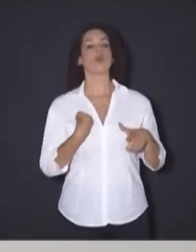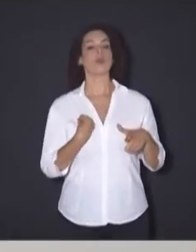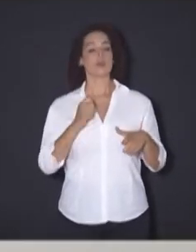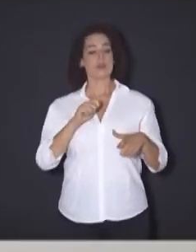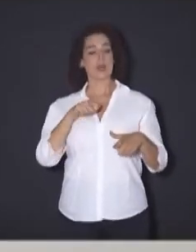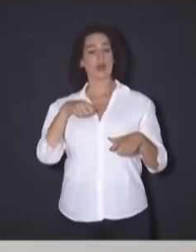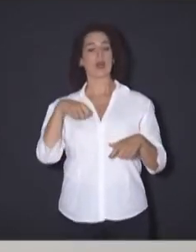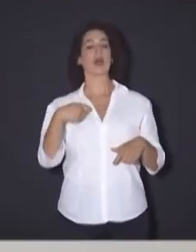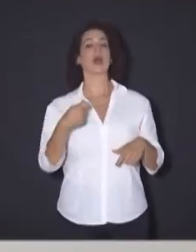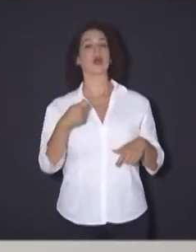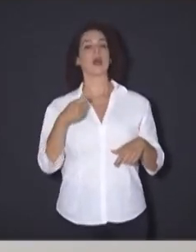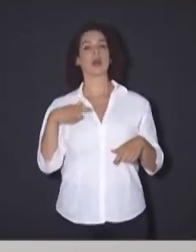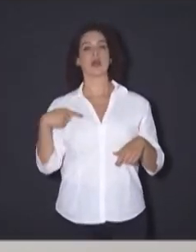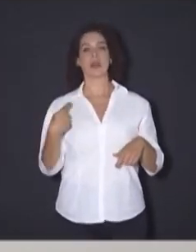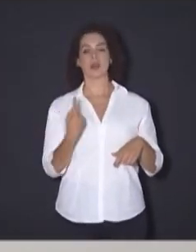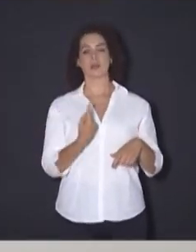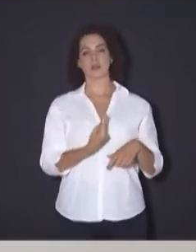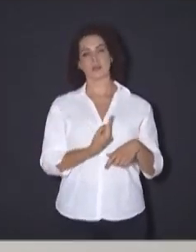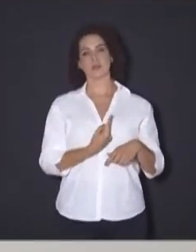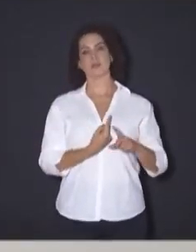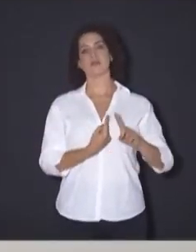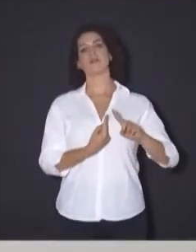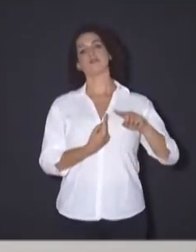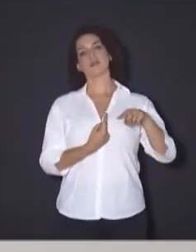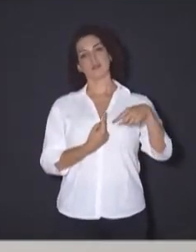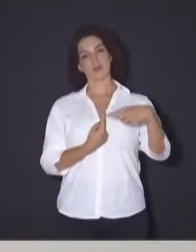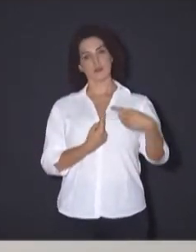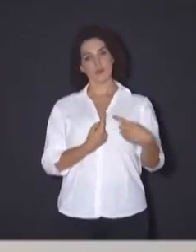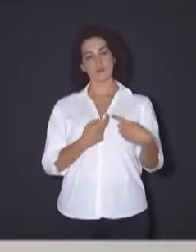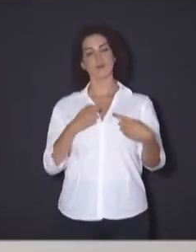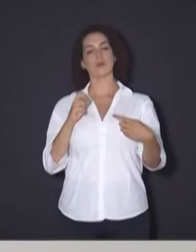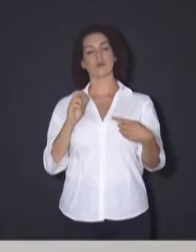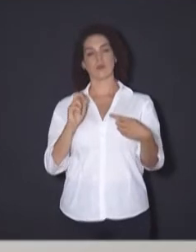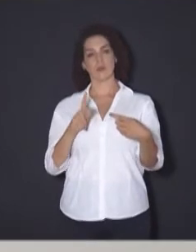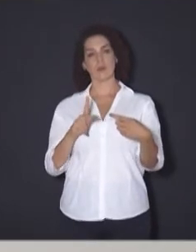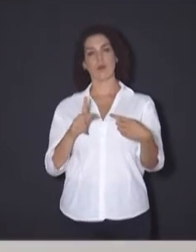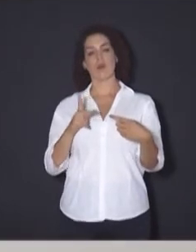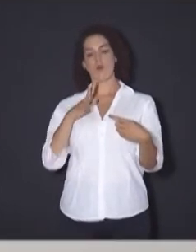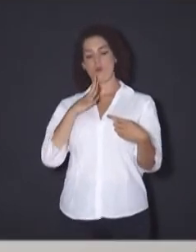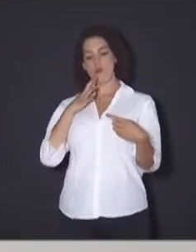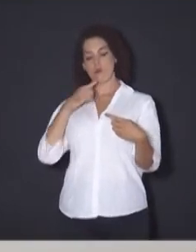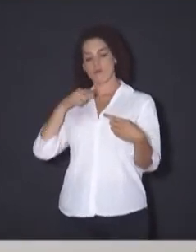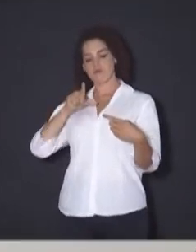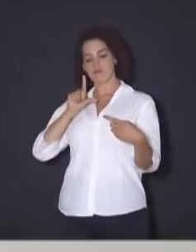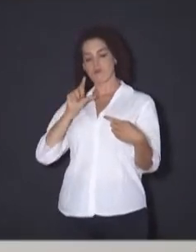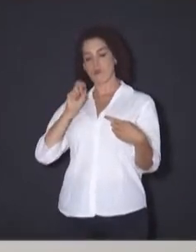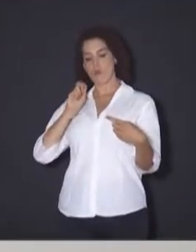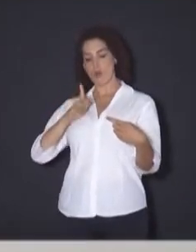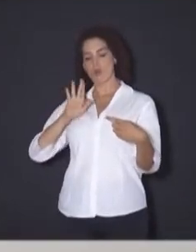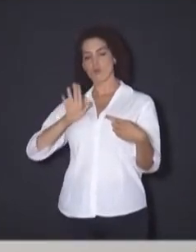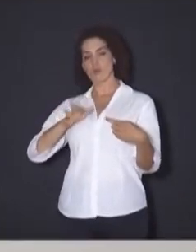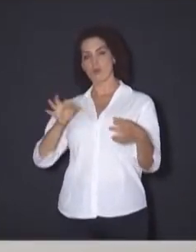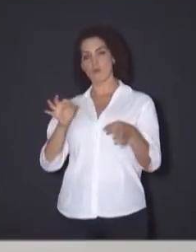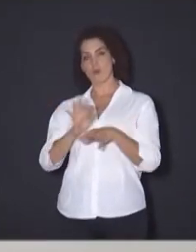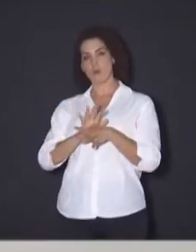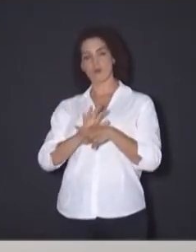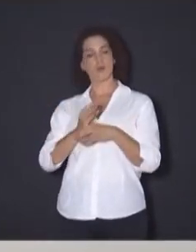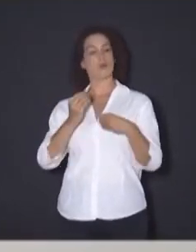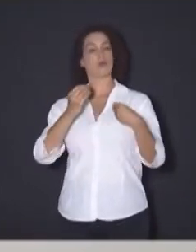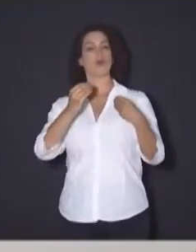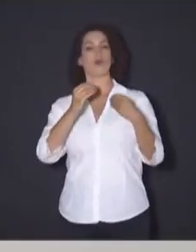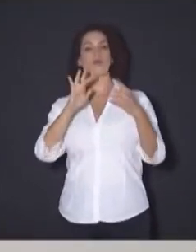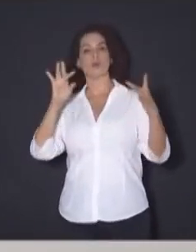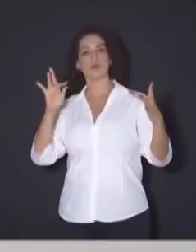somos para depois sim nós a partir desse conhecimento como é que nós vamos nos conectar